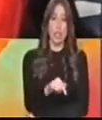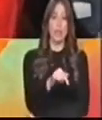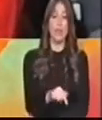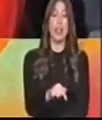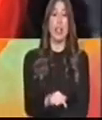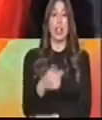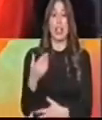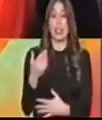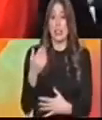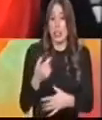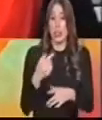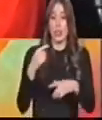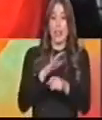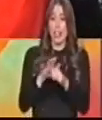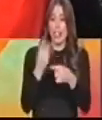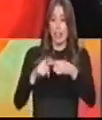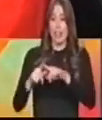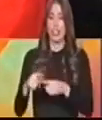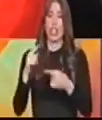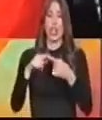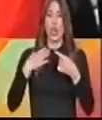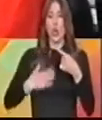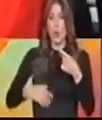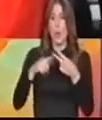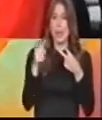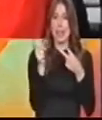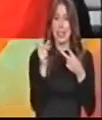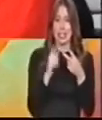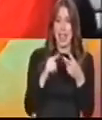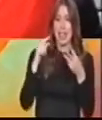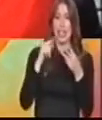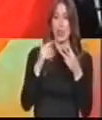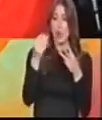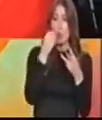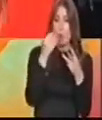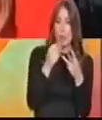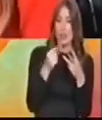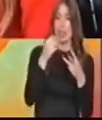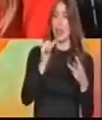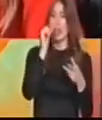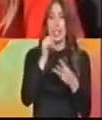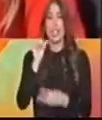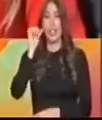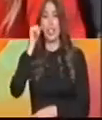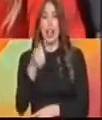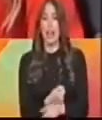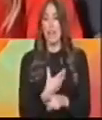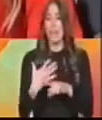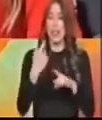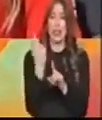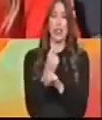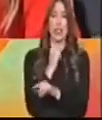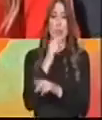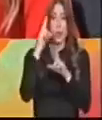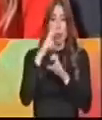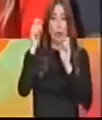da roupa, do calçado, dos produtos agrícolas, a gastronomia naturalmente, as castanhas, o vinho. Há muito que encontrar, há muito que